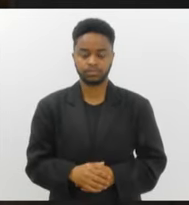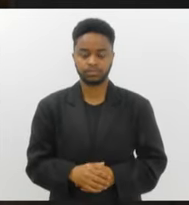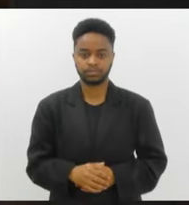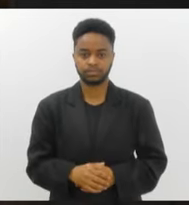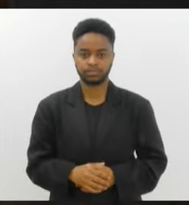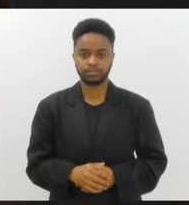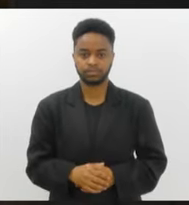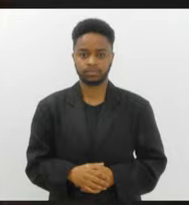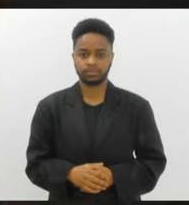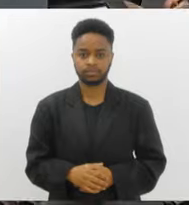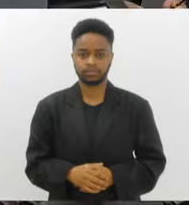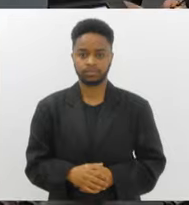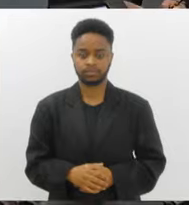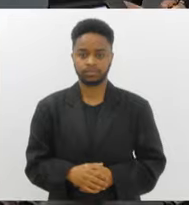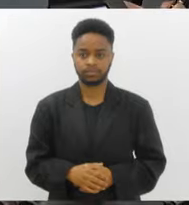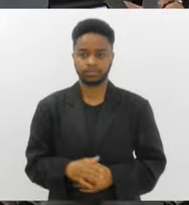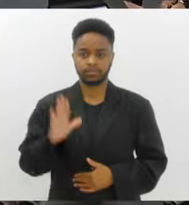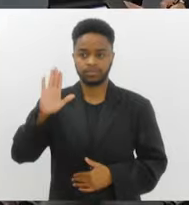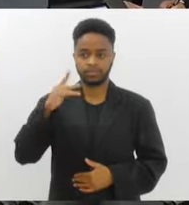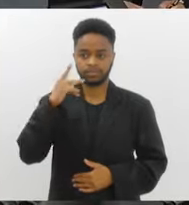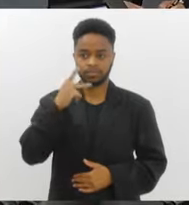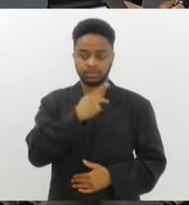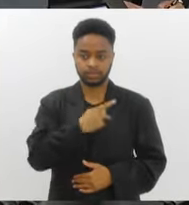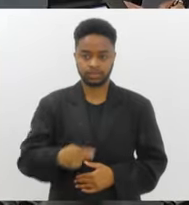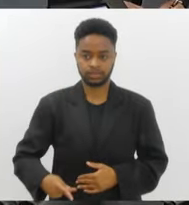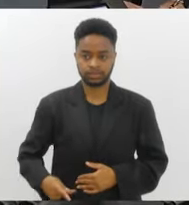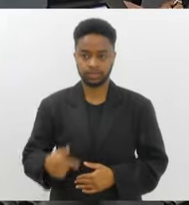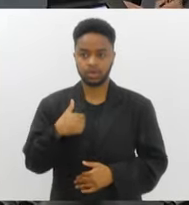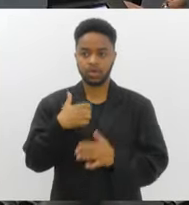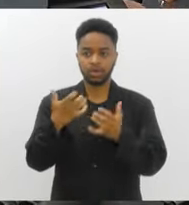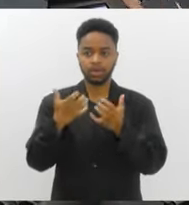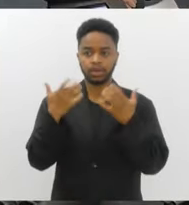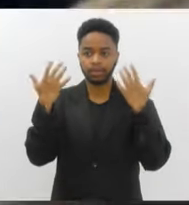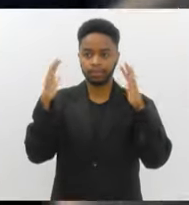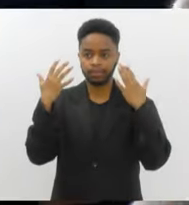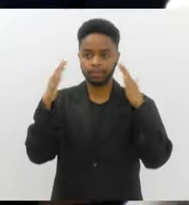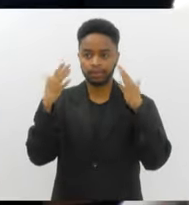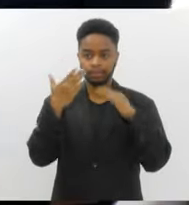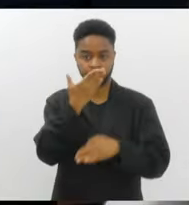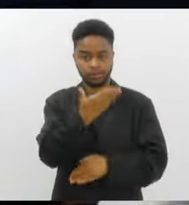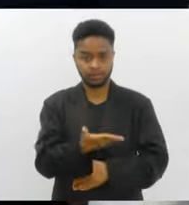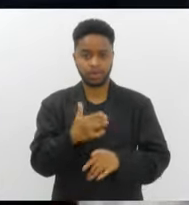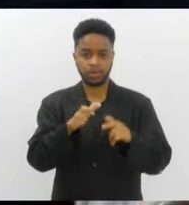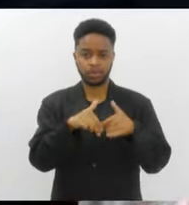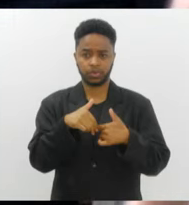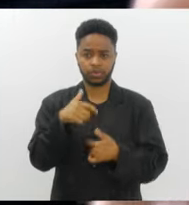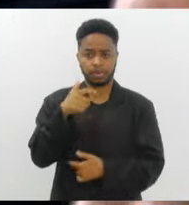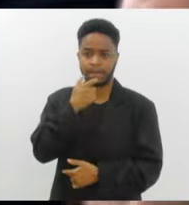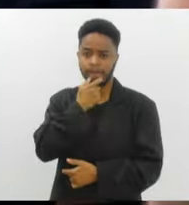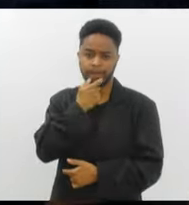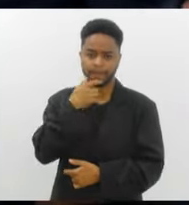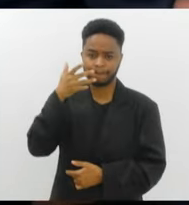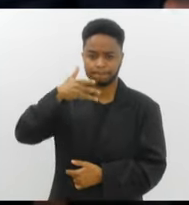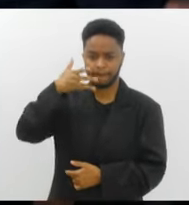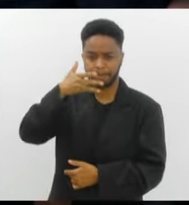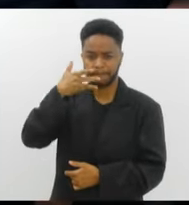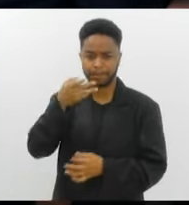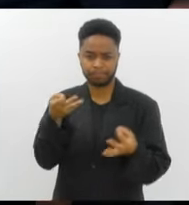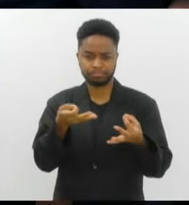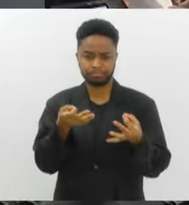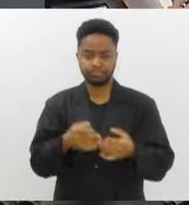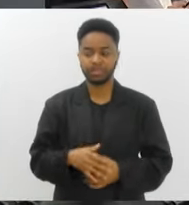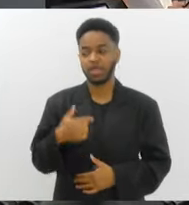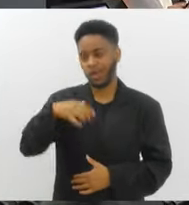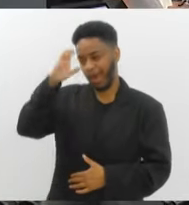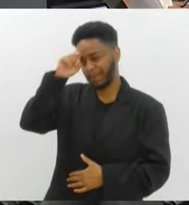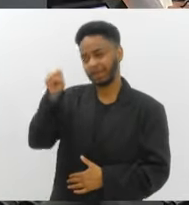Presidente. Deputado Munir, por favor. Presidente, quero parabenizar o senhor pela pronúncia da língua inglesa. Estou aprendendo com